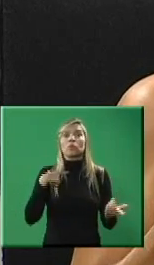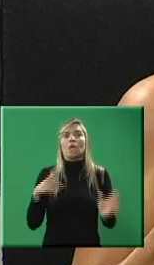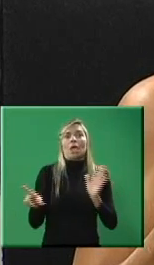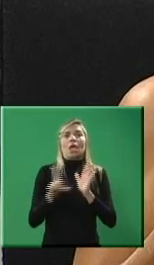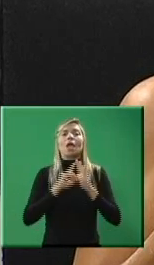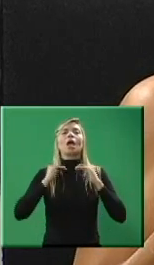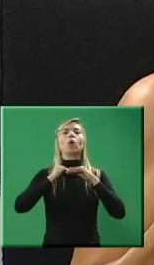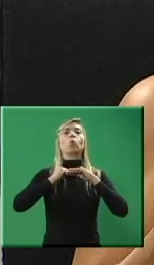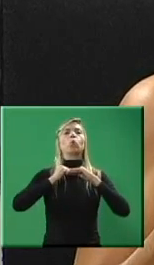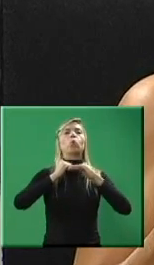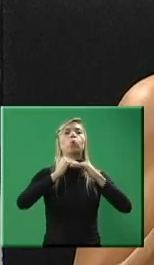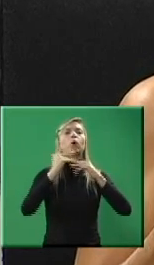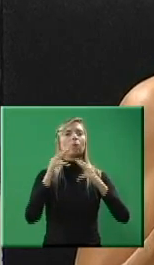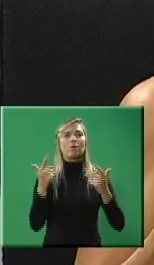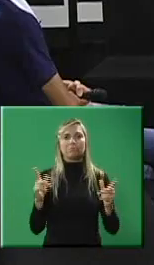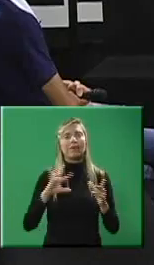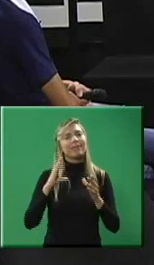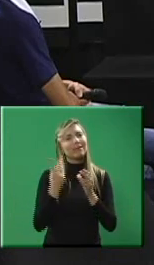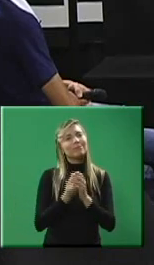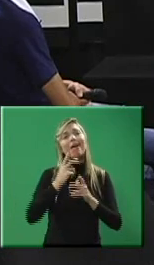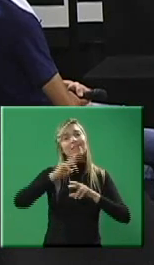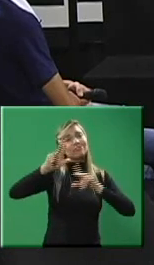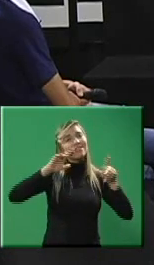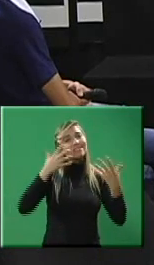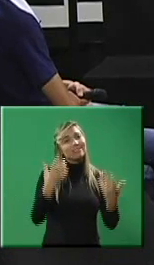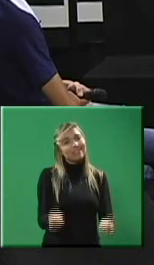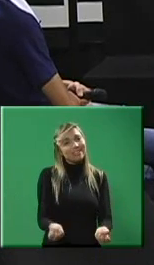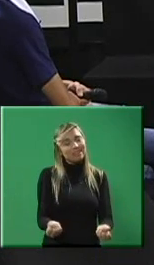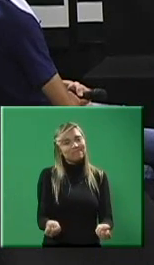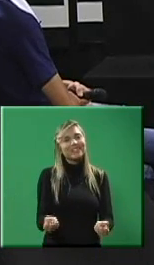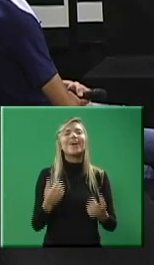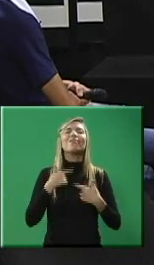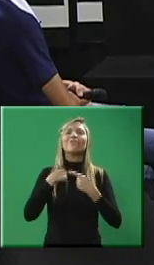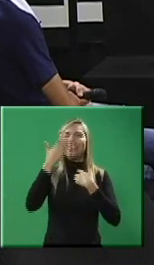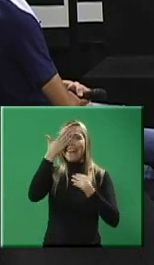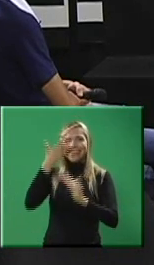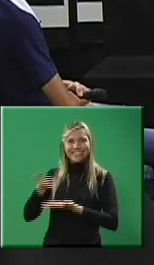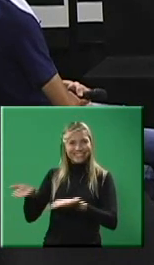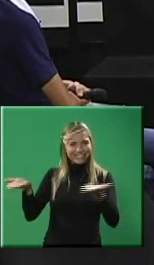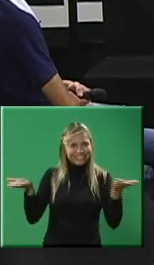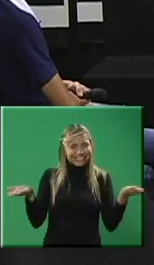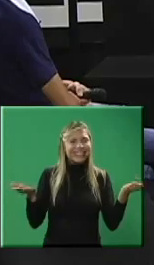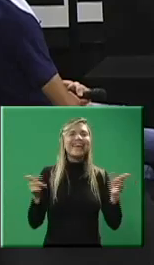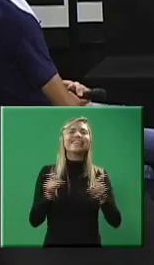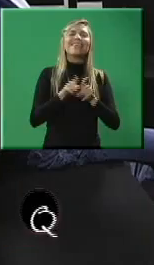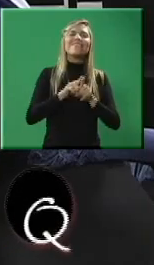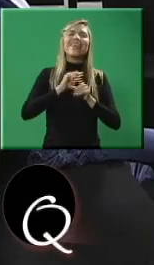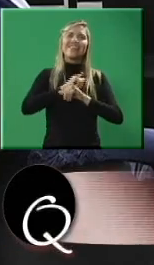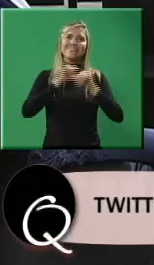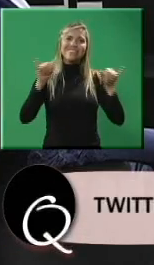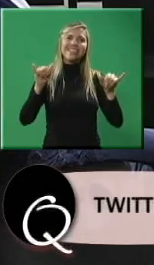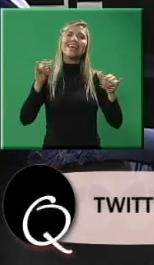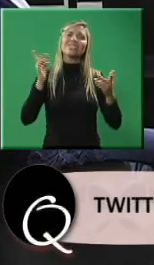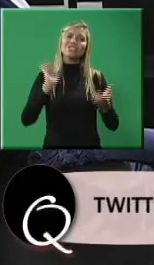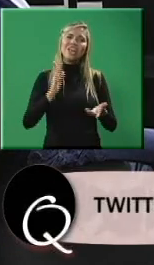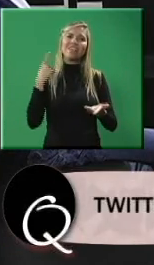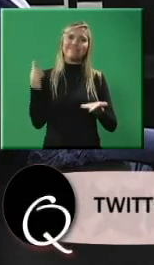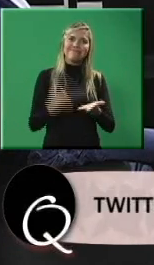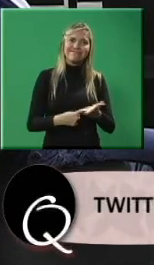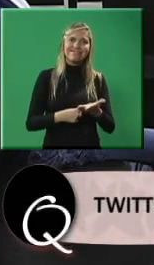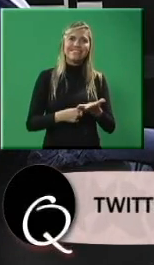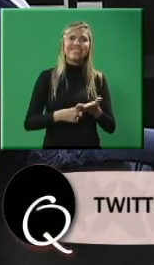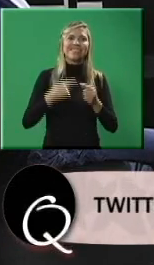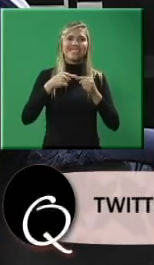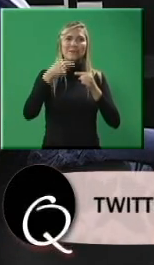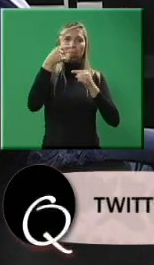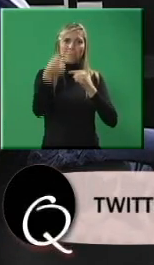existe padrão para a inclusão. Então, muito obrigado, né? Queria agradecer a presença de vocês e dizer que nosso encontro